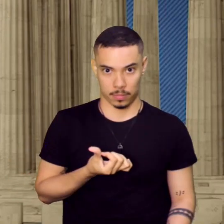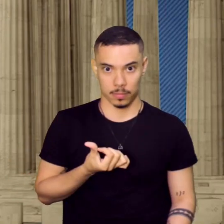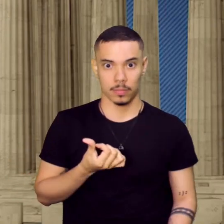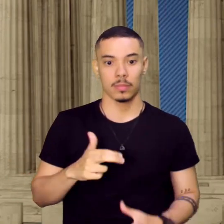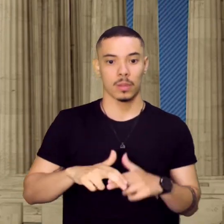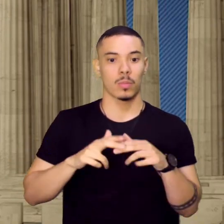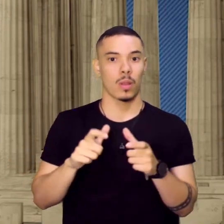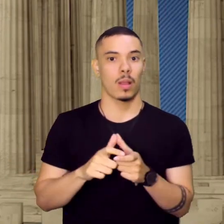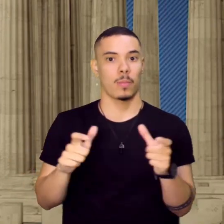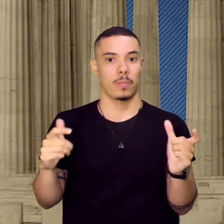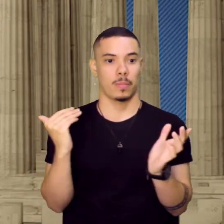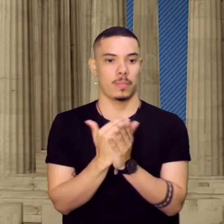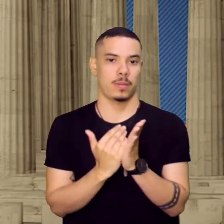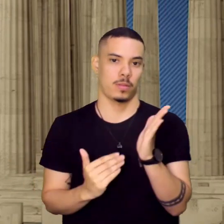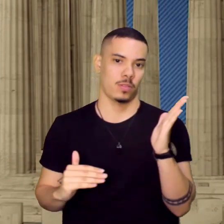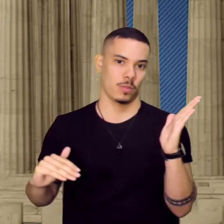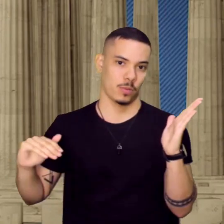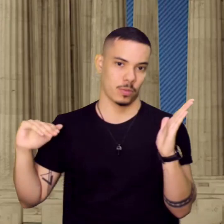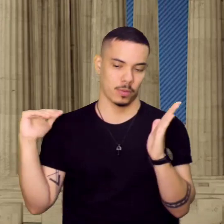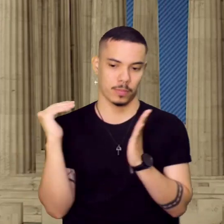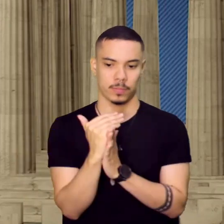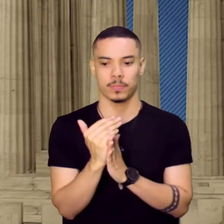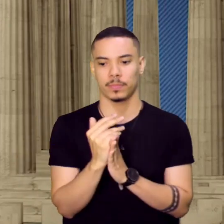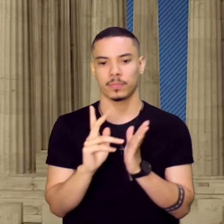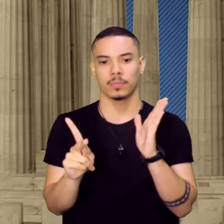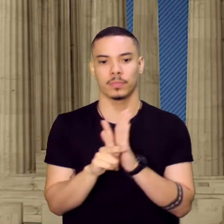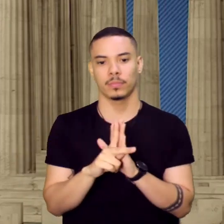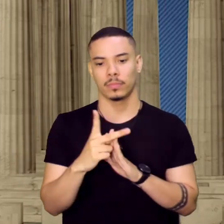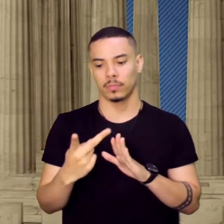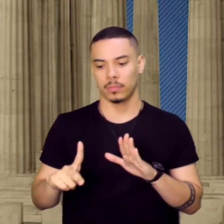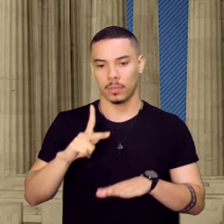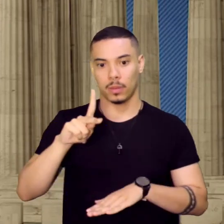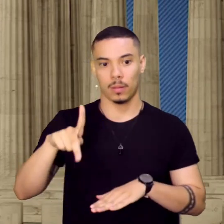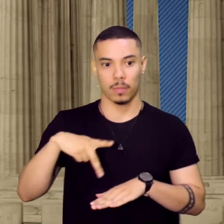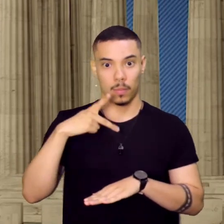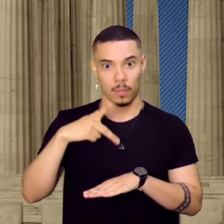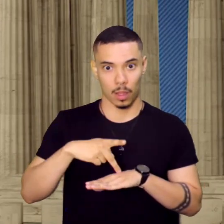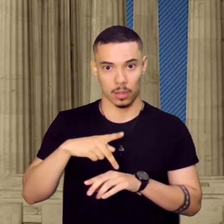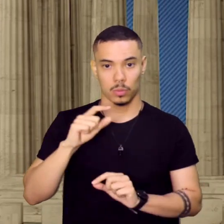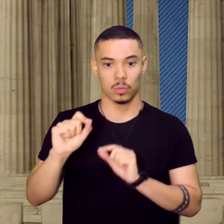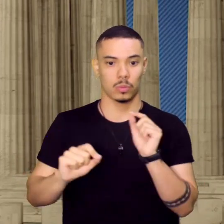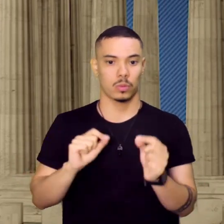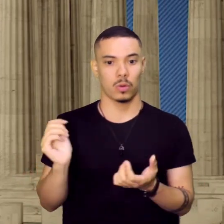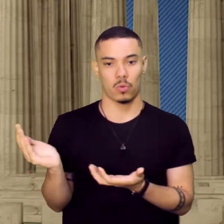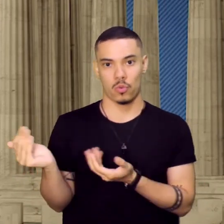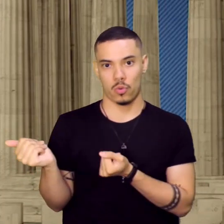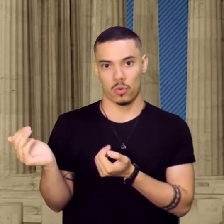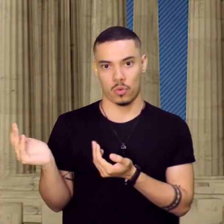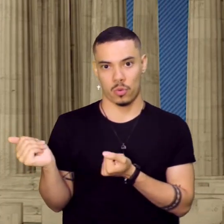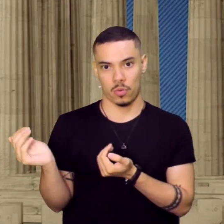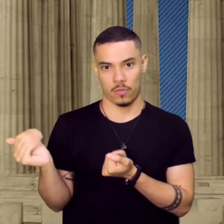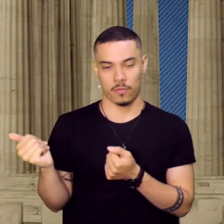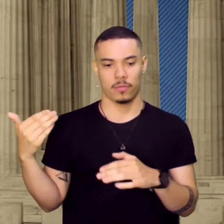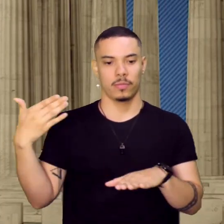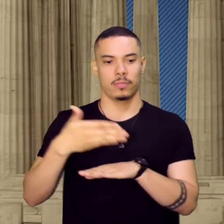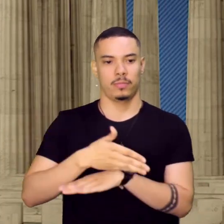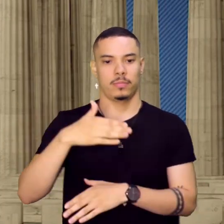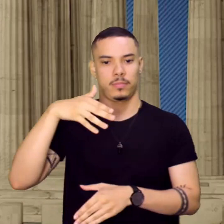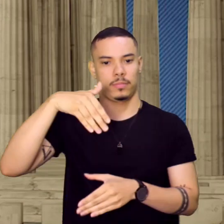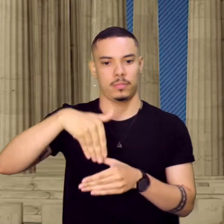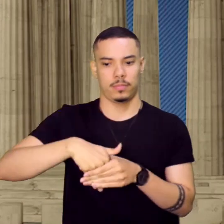houve um aumento né significativo no nosso país da participação cidadão do jovem a política Olha que interessante